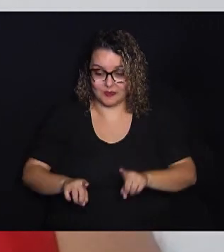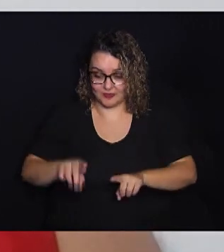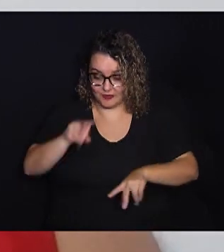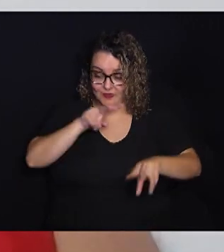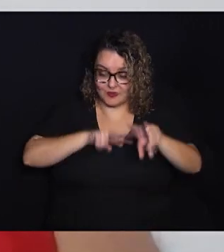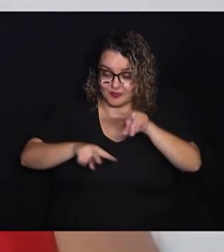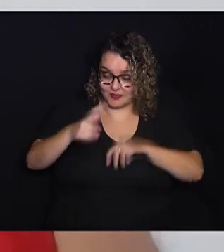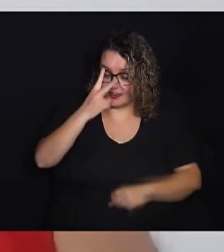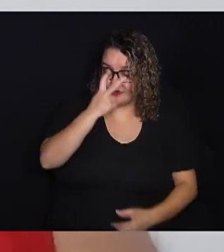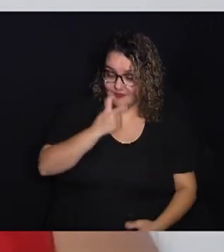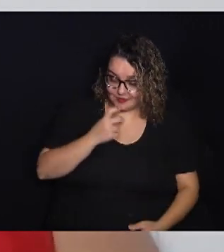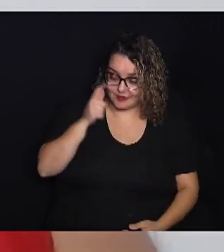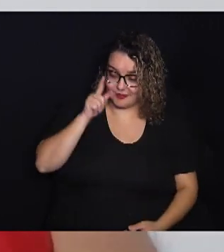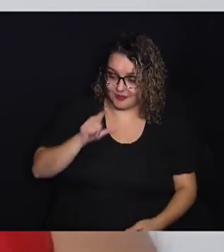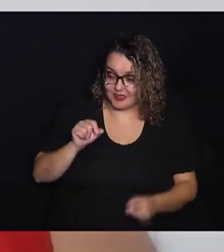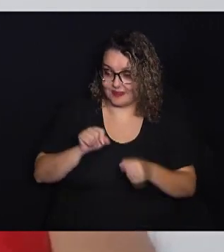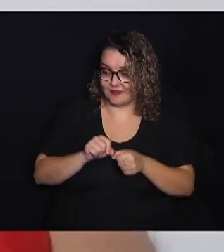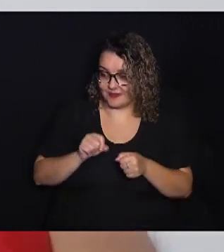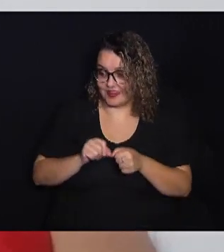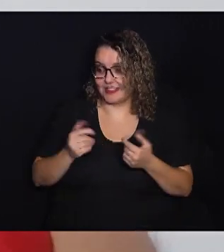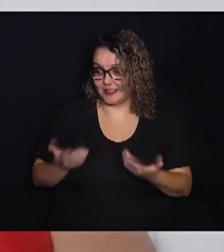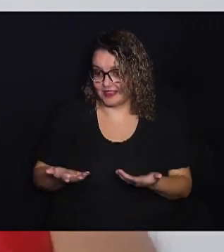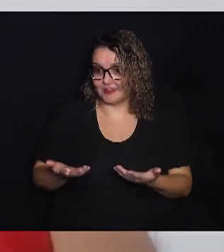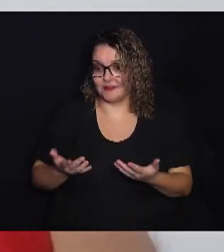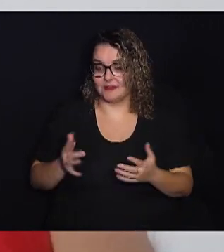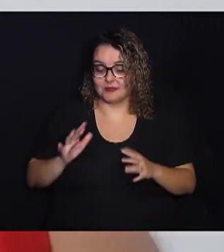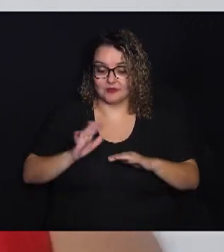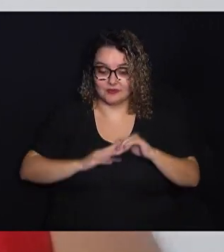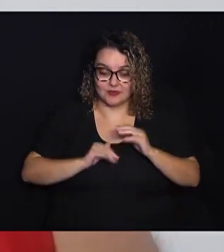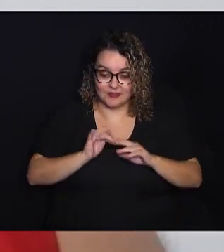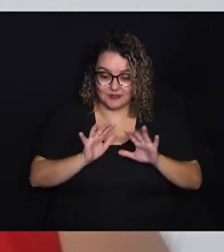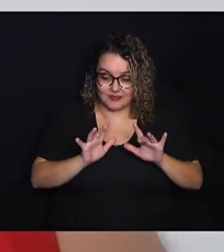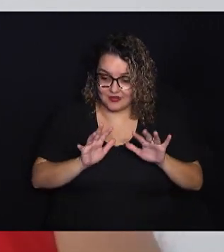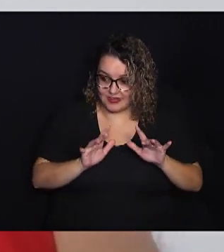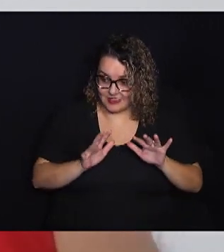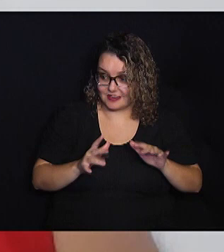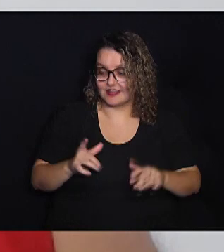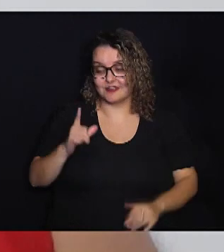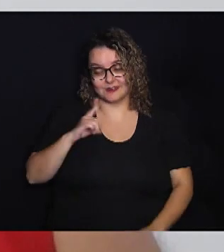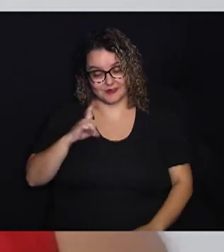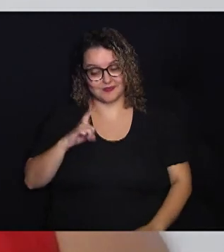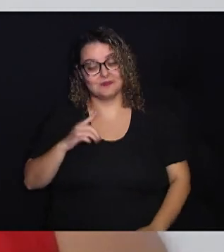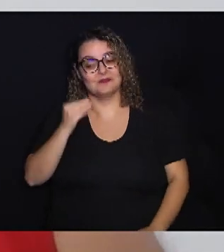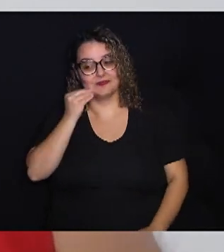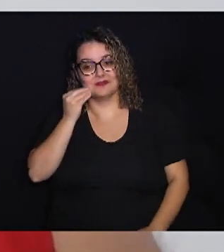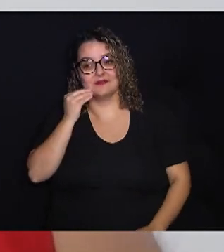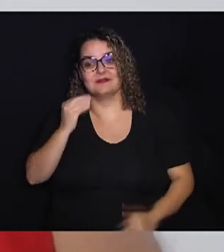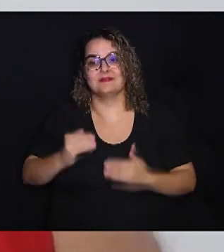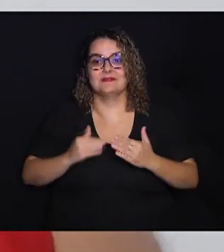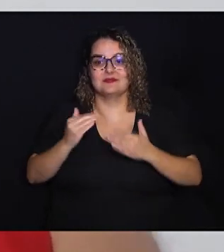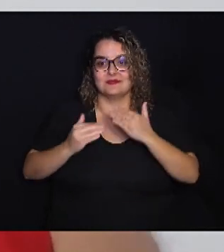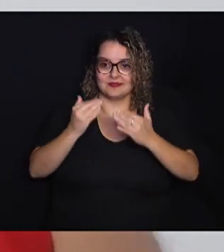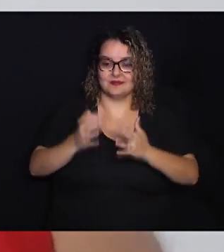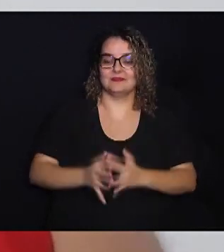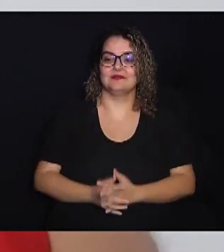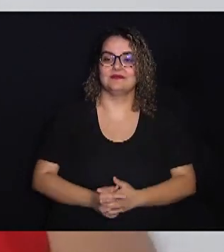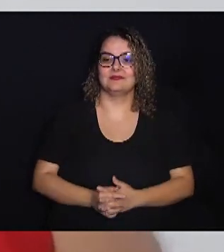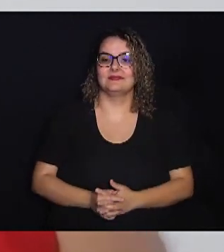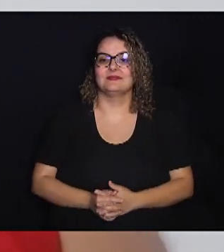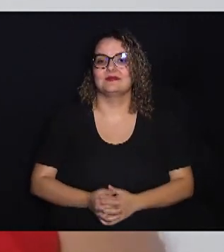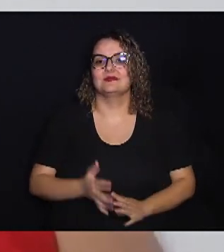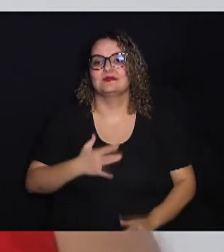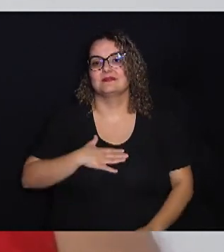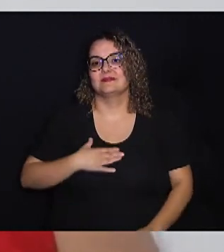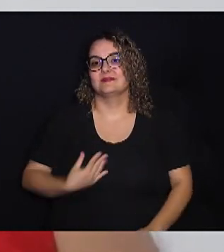consegue fazer através do tato, eu tenho procurado desempenhar na minha